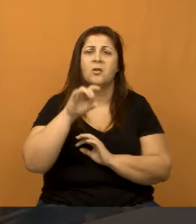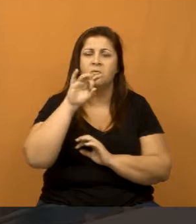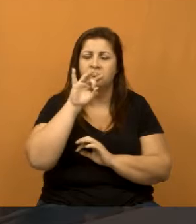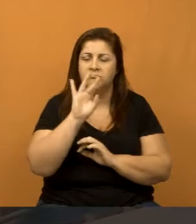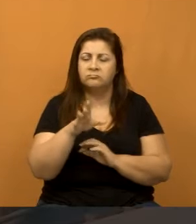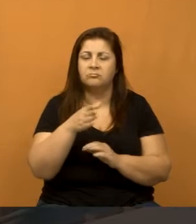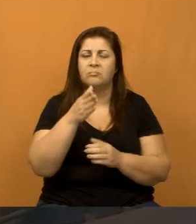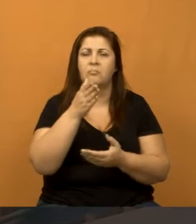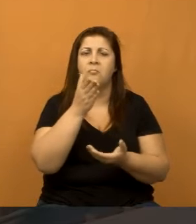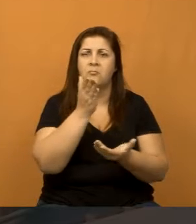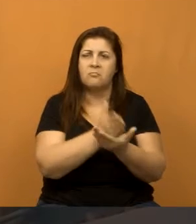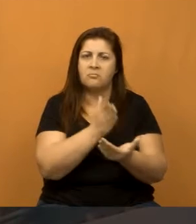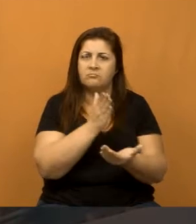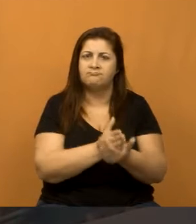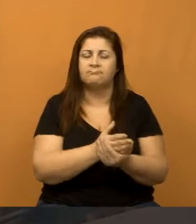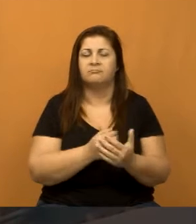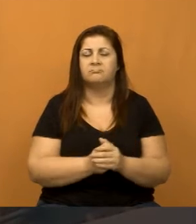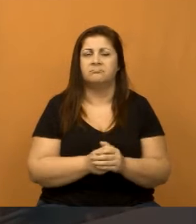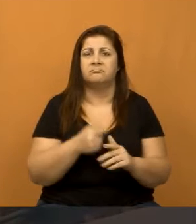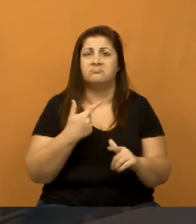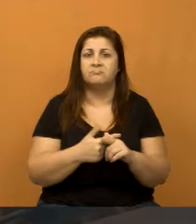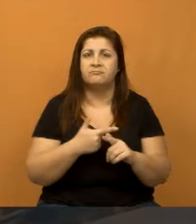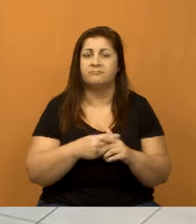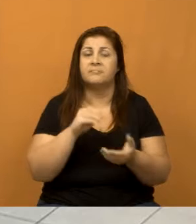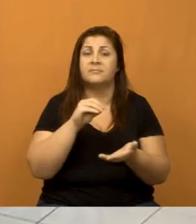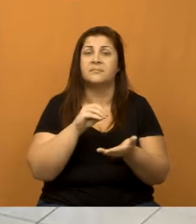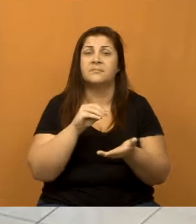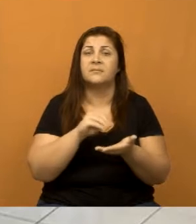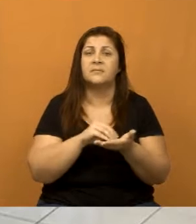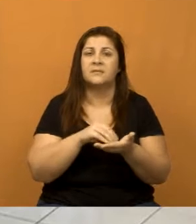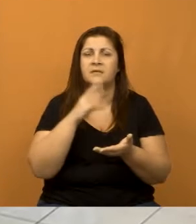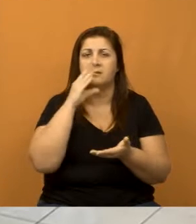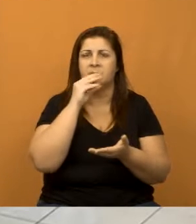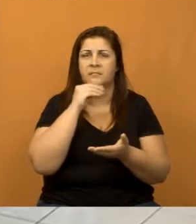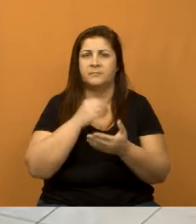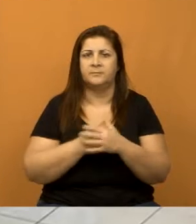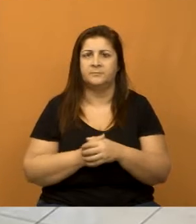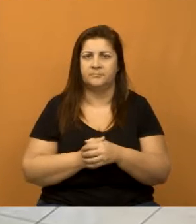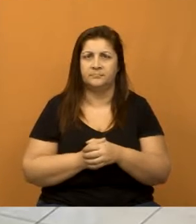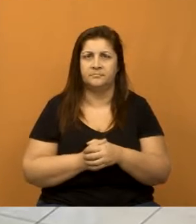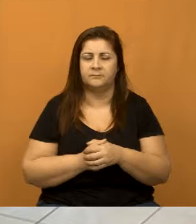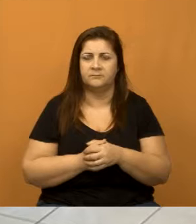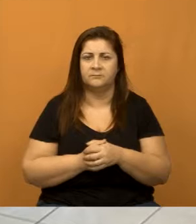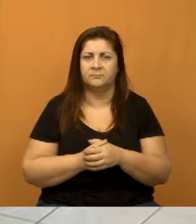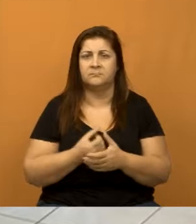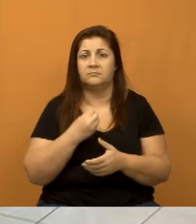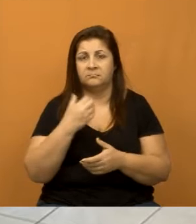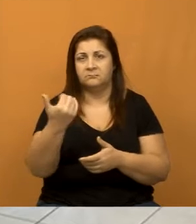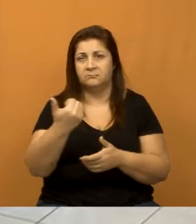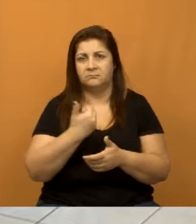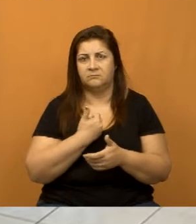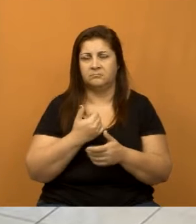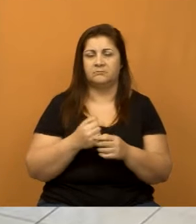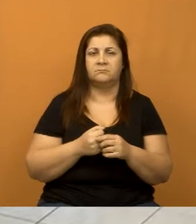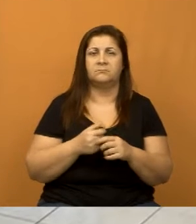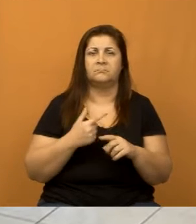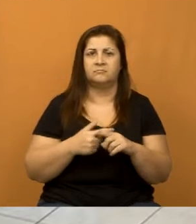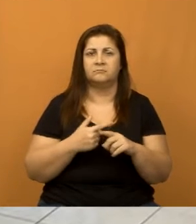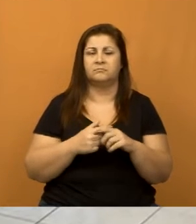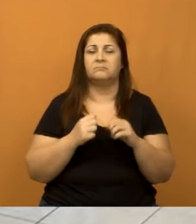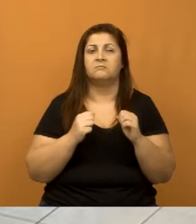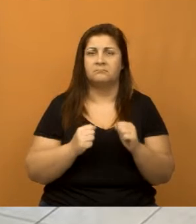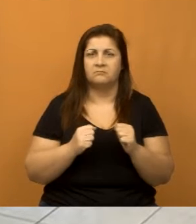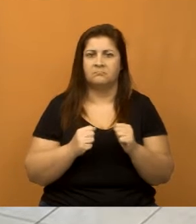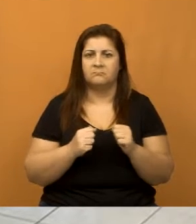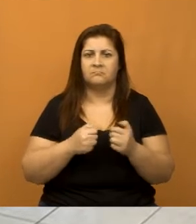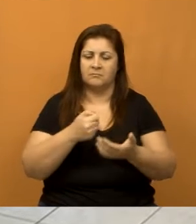ele não tem demanda, não tem funcionário para entregar. Boa, vereador Paulinho, você me colocar isso, eu acho que a gente podia até estender essa